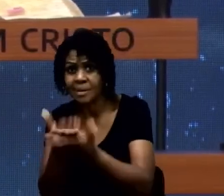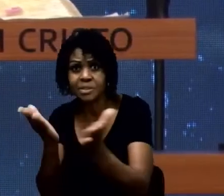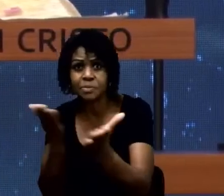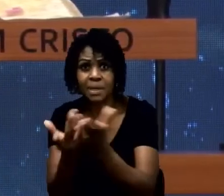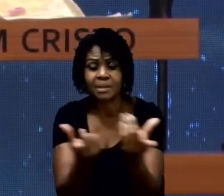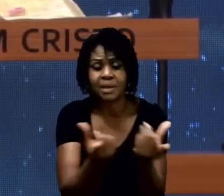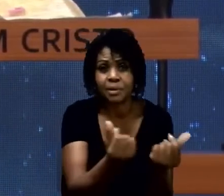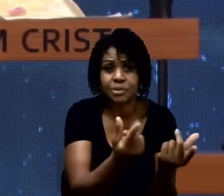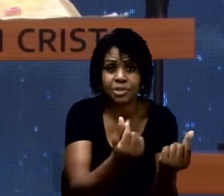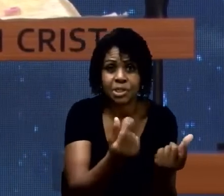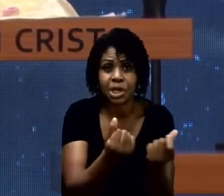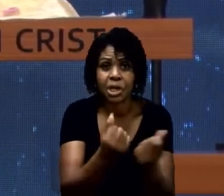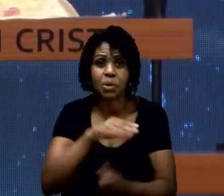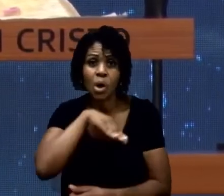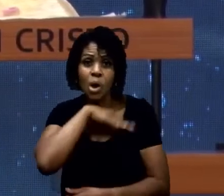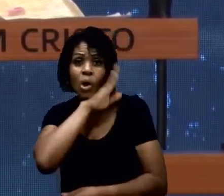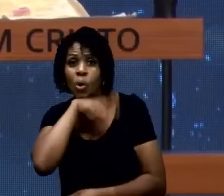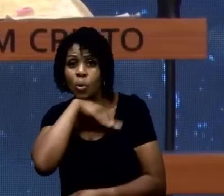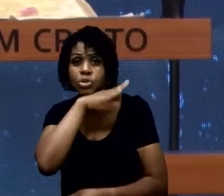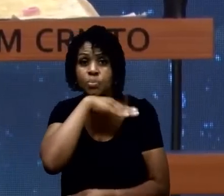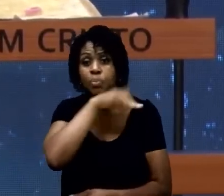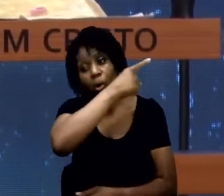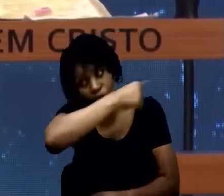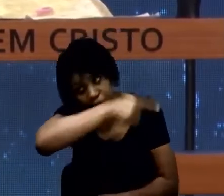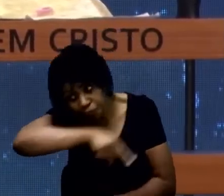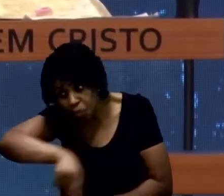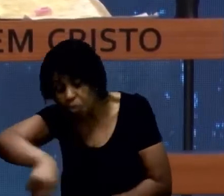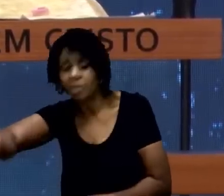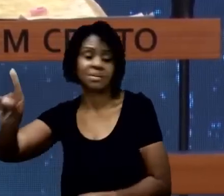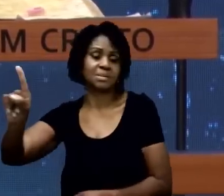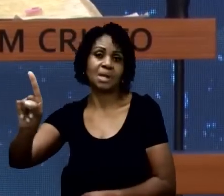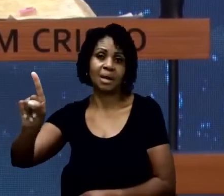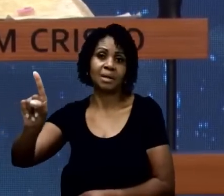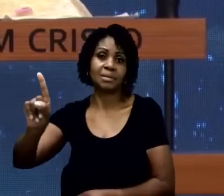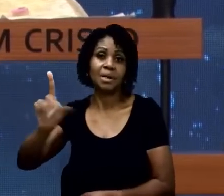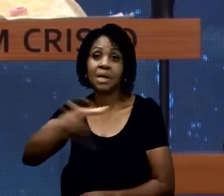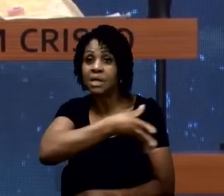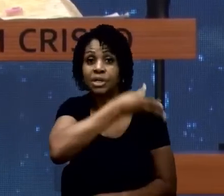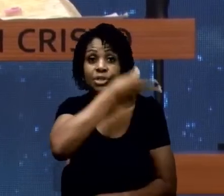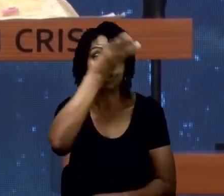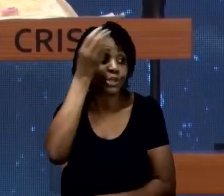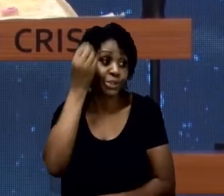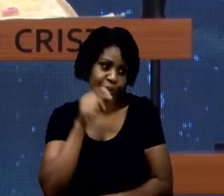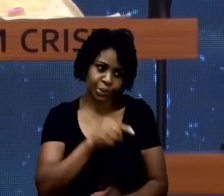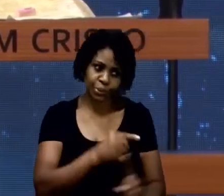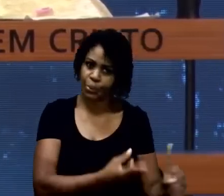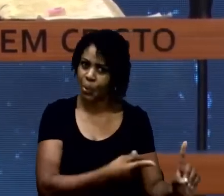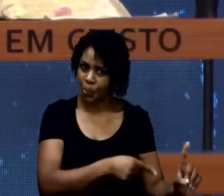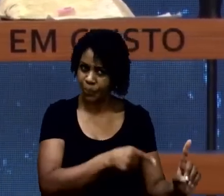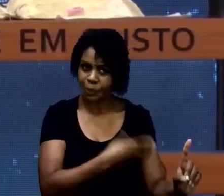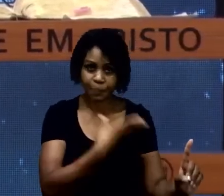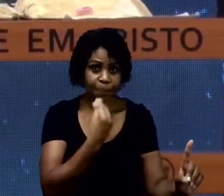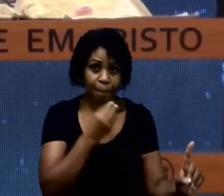dinheiro. Os porcos foram lançados. Aí já esqueceram do gadareno. Só lembraram. Você viu?